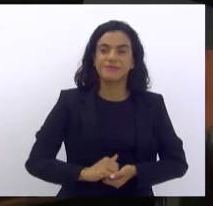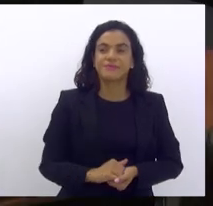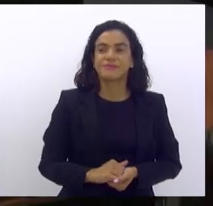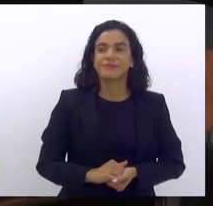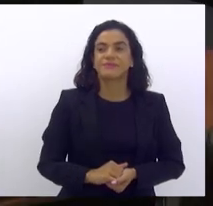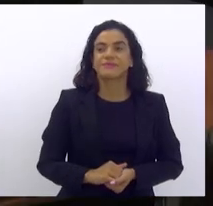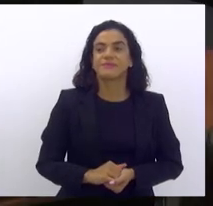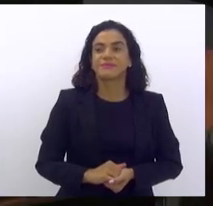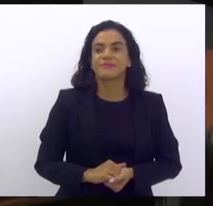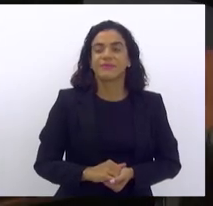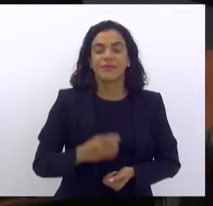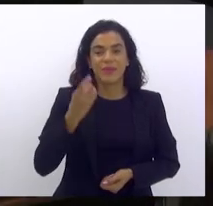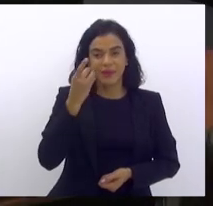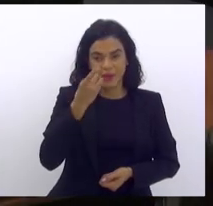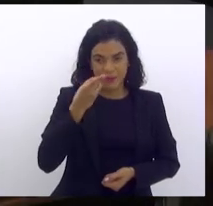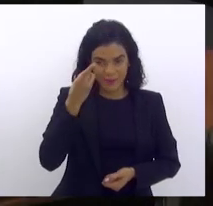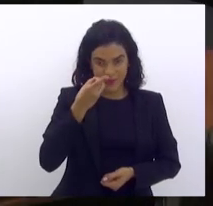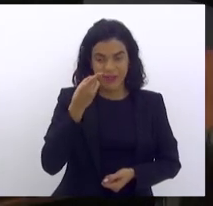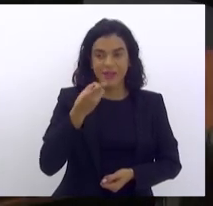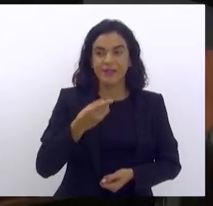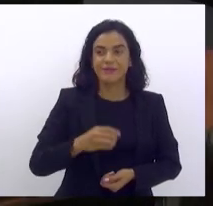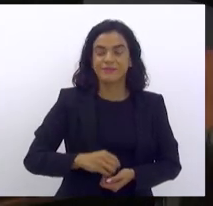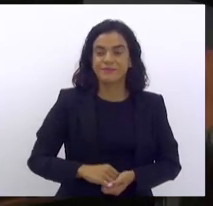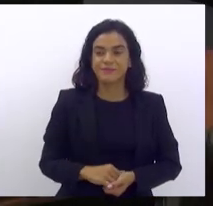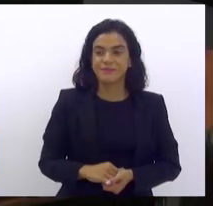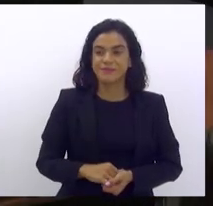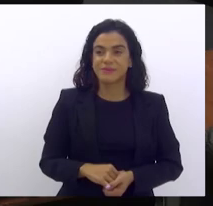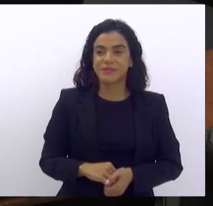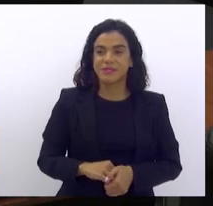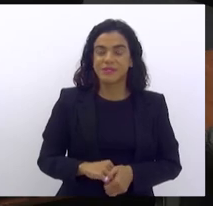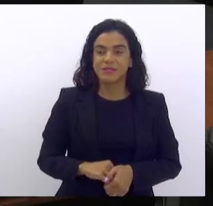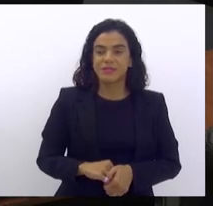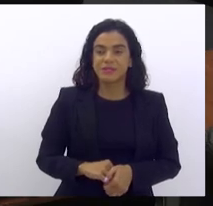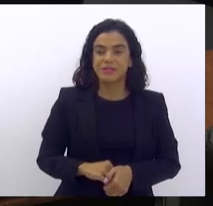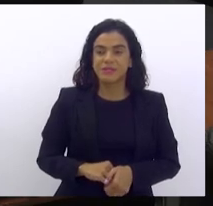nossa nobre deputada presente também.